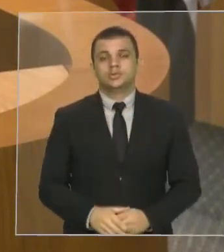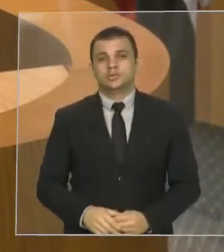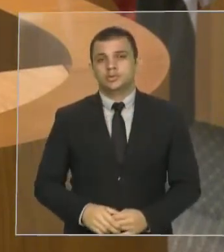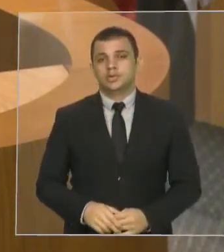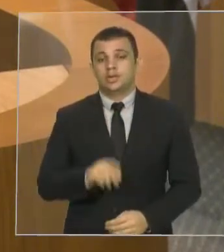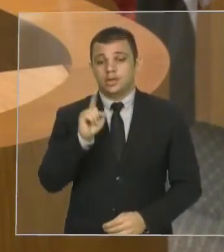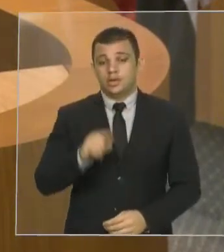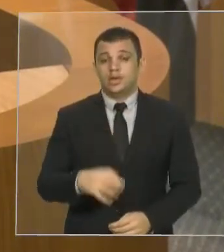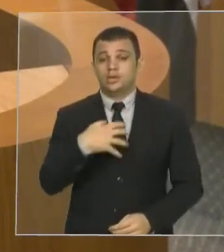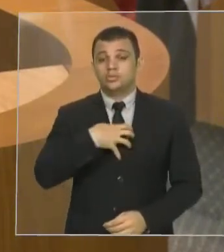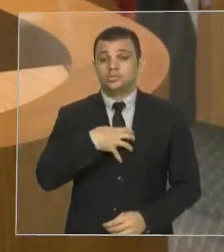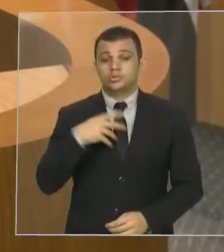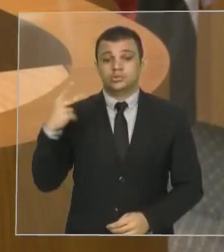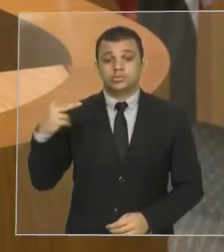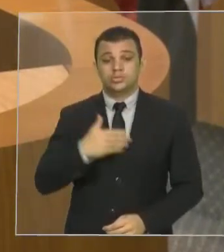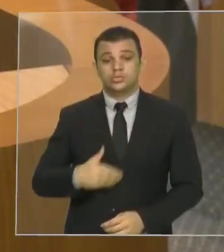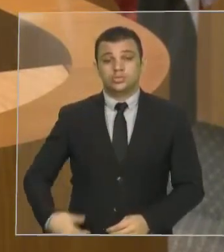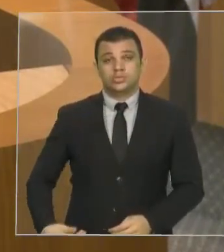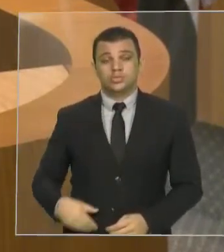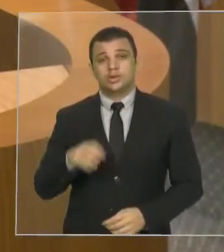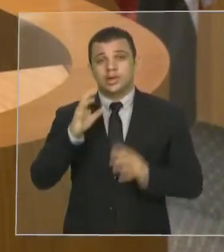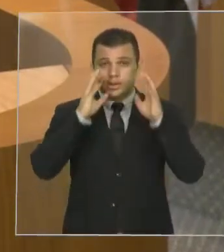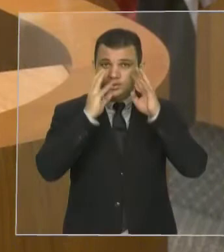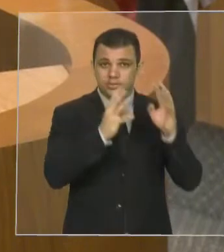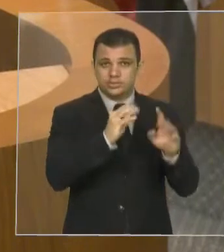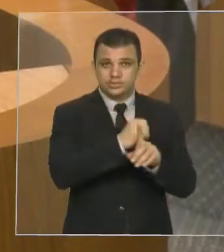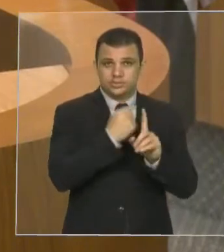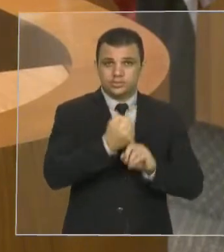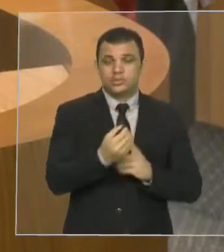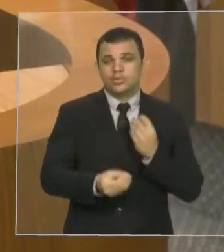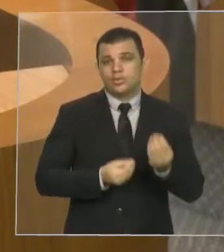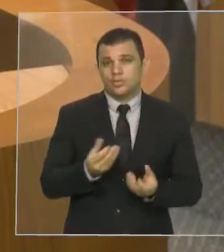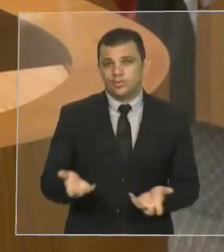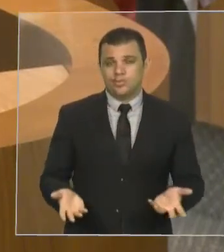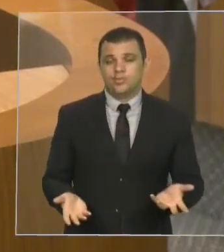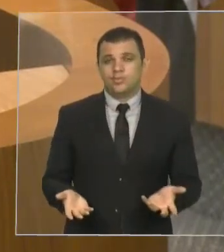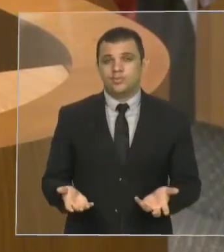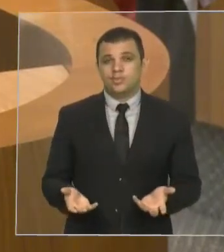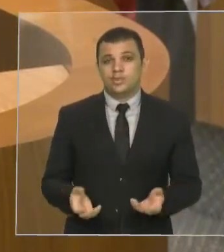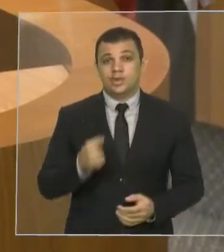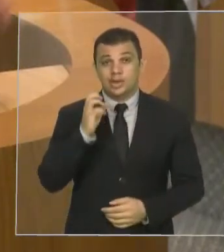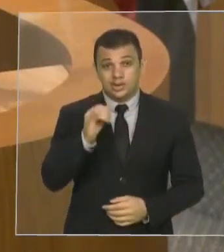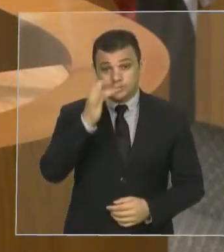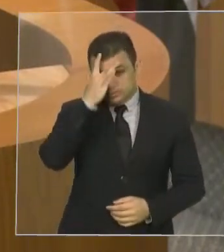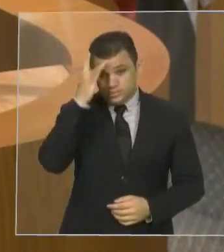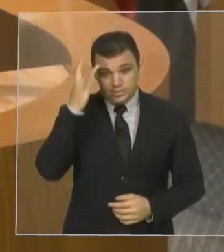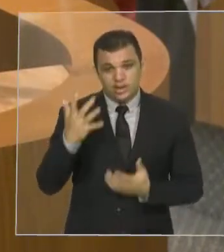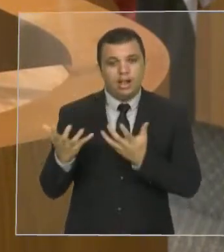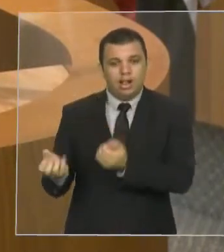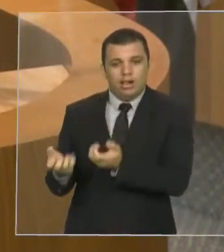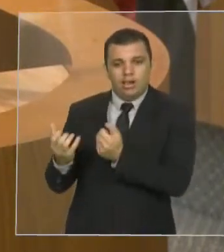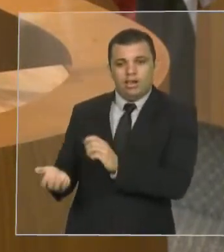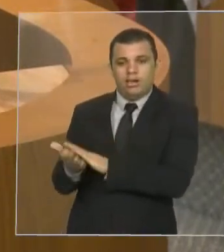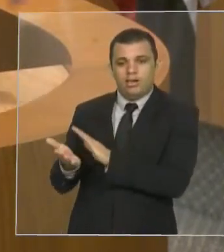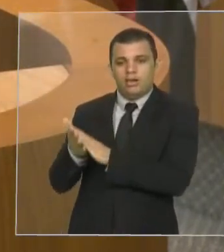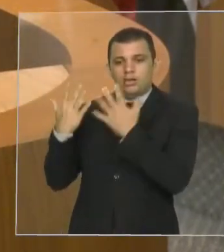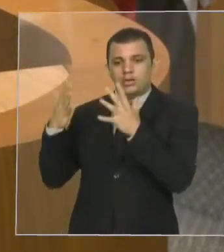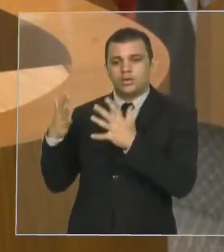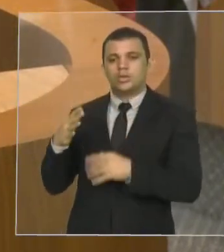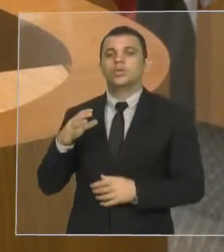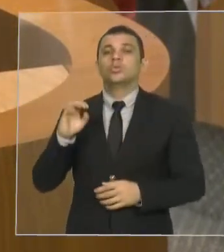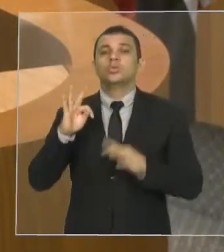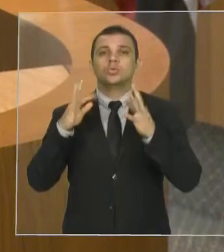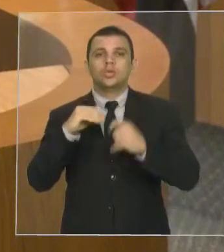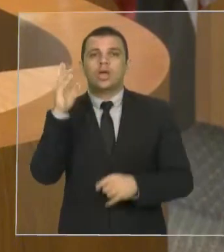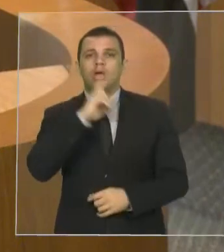governo age ao ouvir a sociedade civil organizada. Os que são a favor e batem palma, tem que vir tudo em requerimento de urgência.